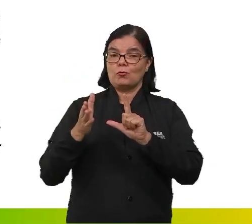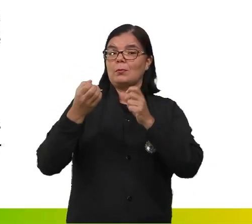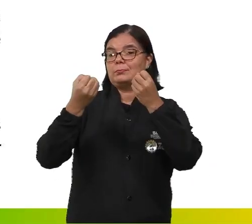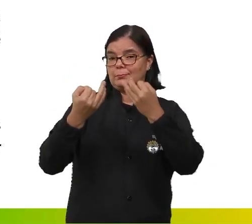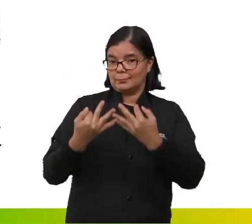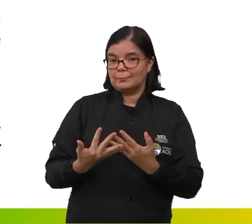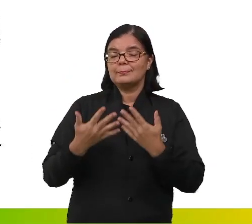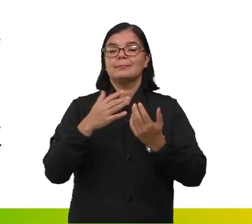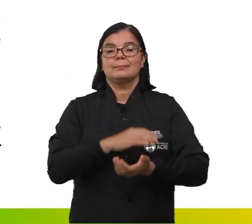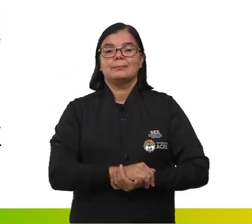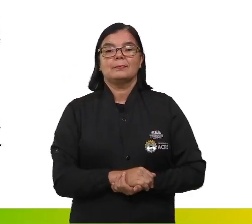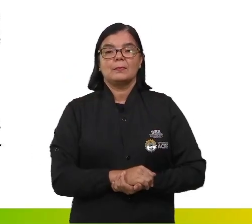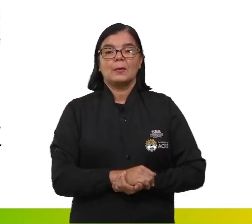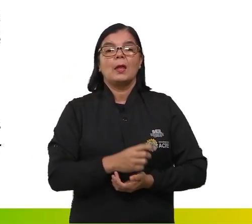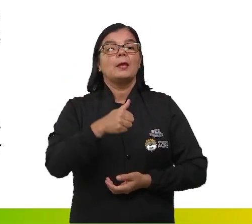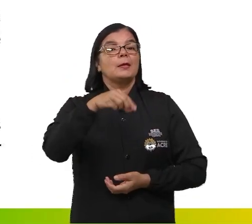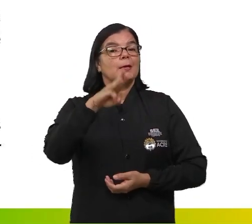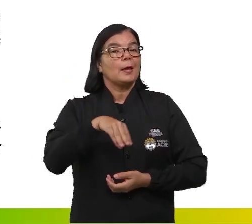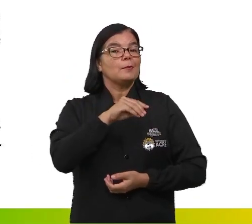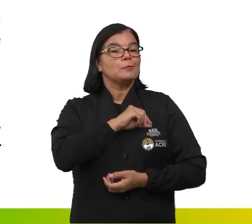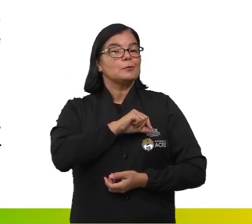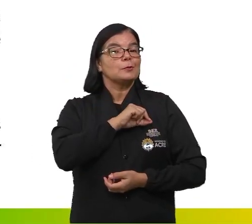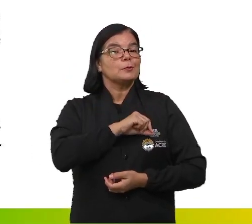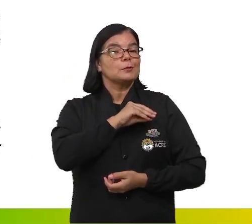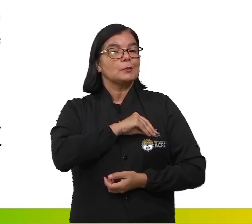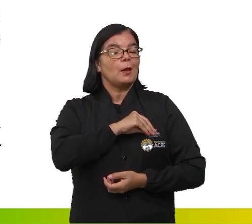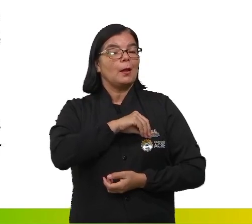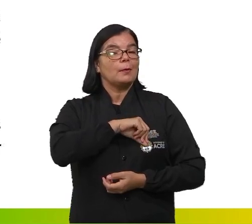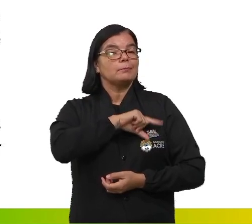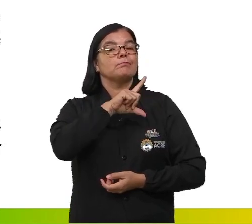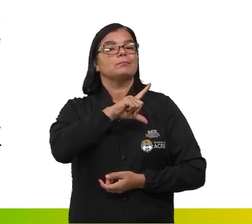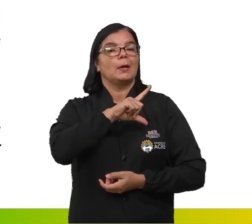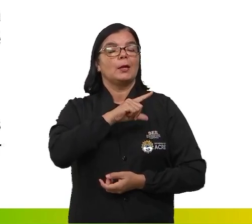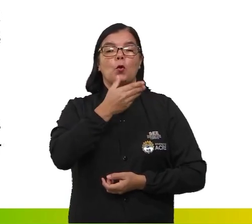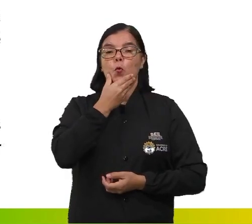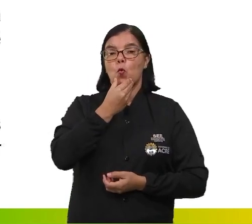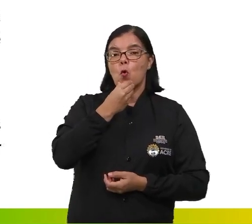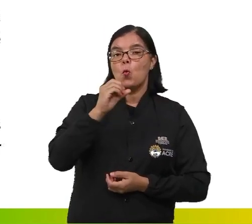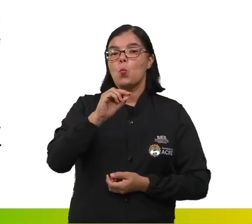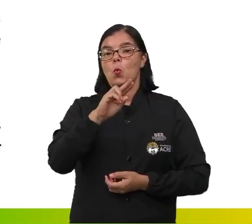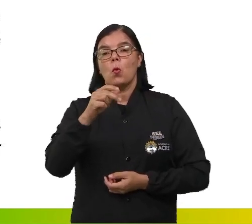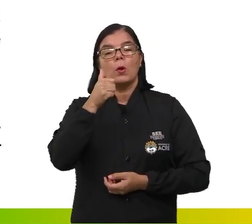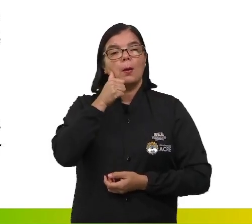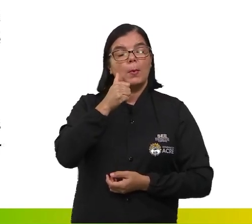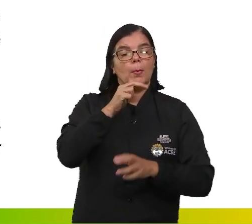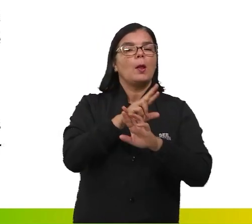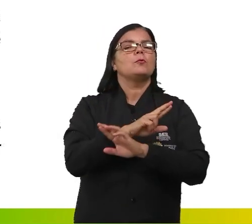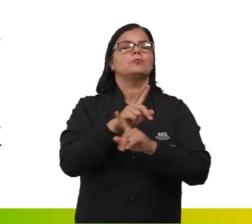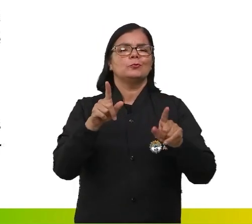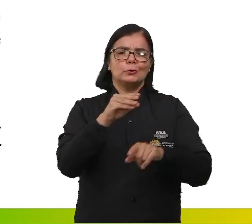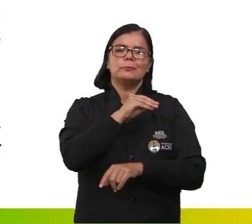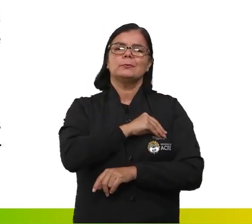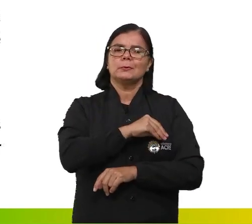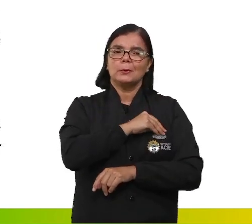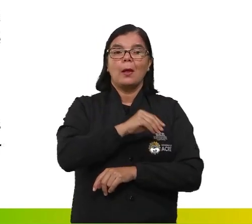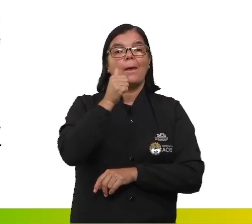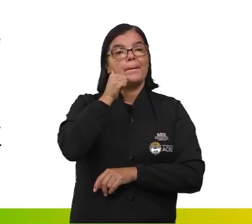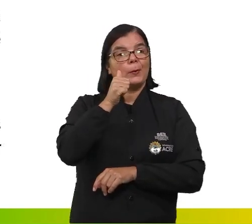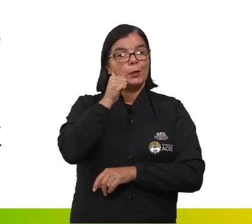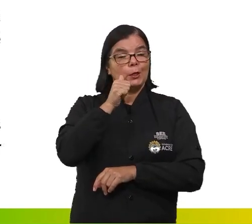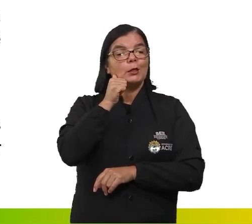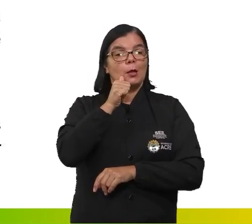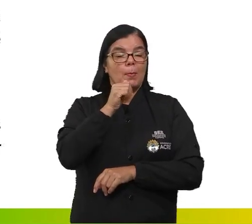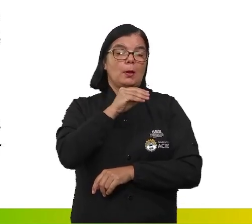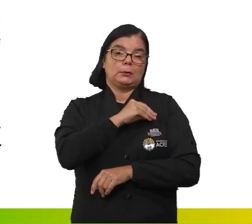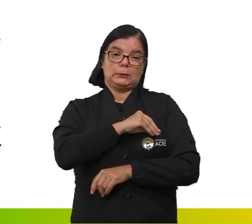só, né? Então, quem é que ganha mais, o homem ou a mulher? Então, diferença salarial. Mulheres tendem